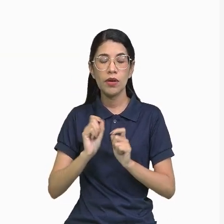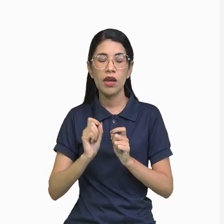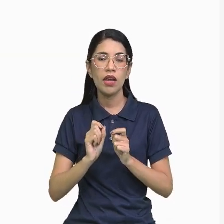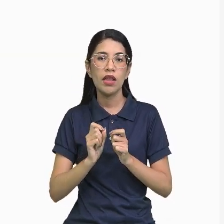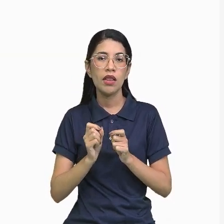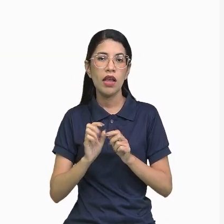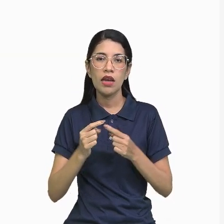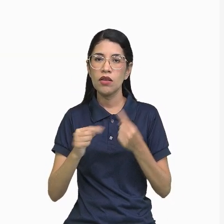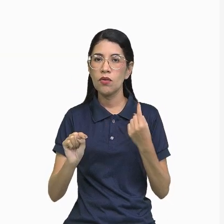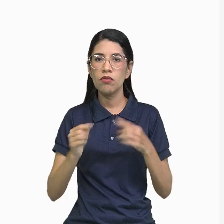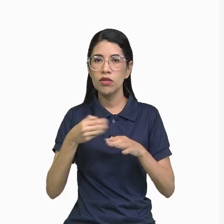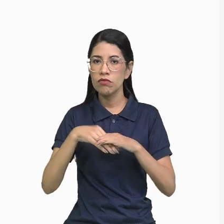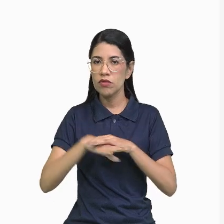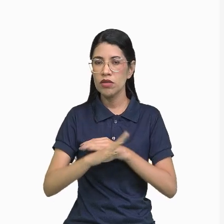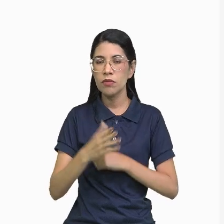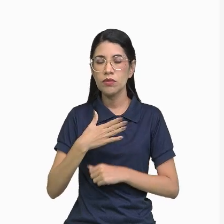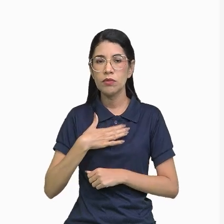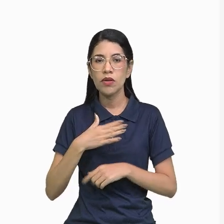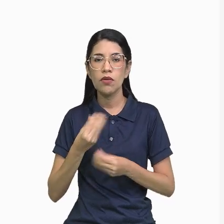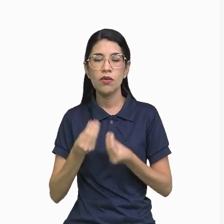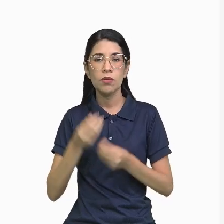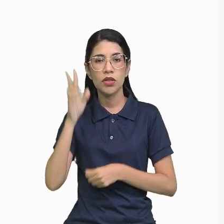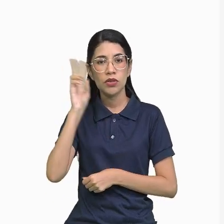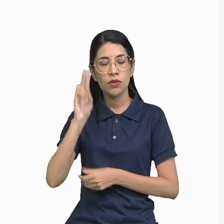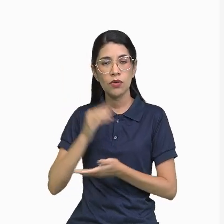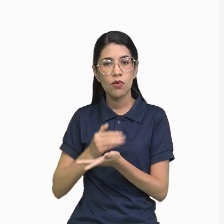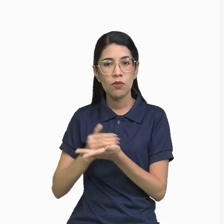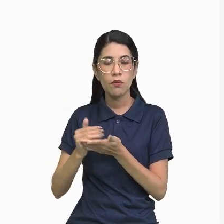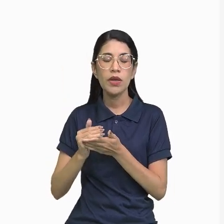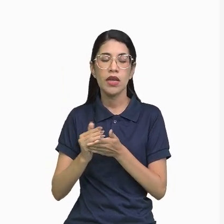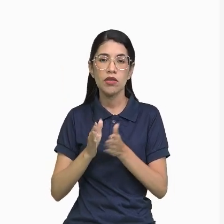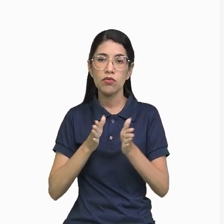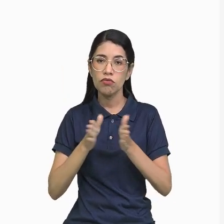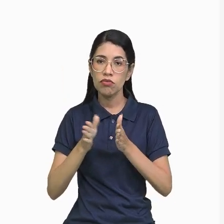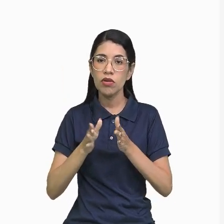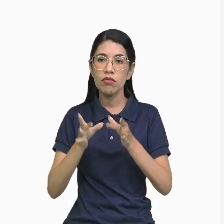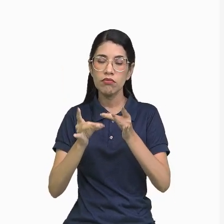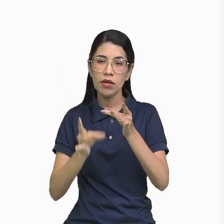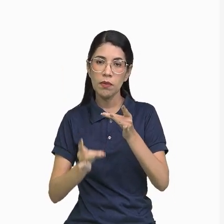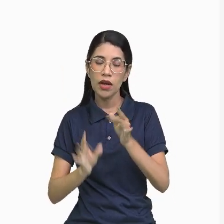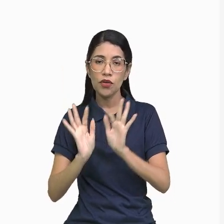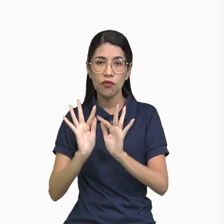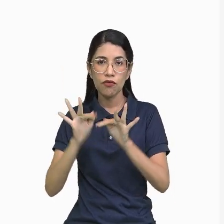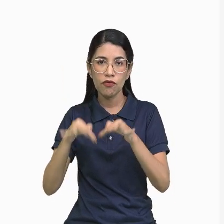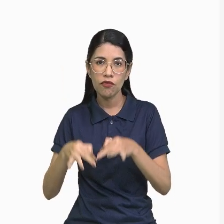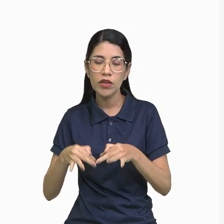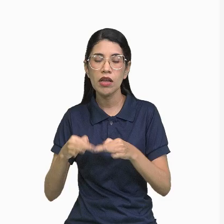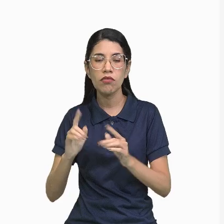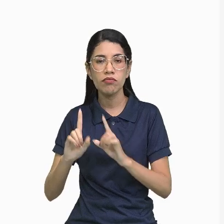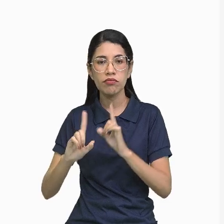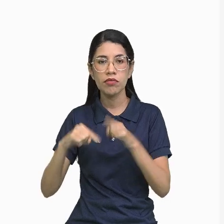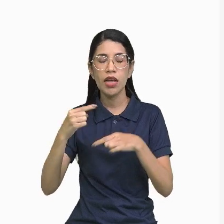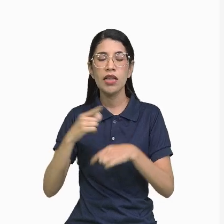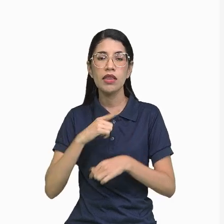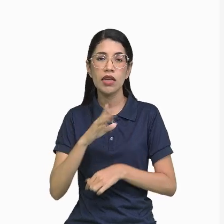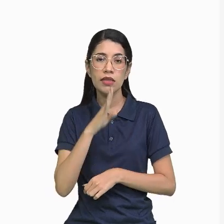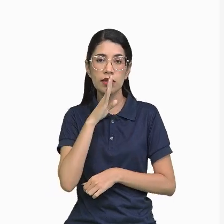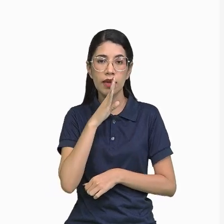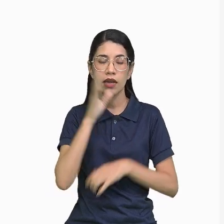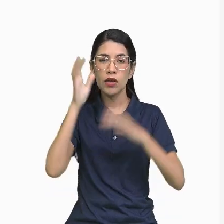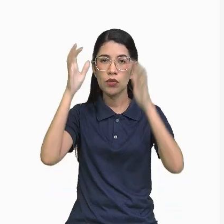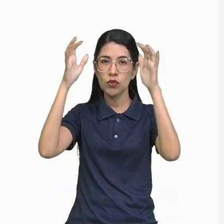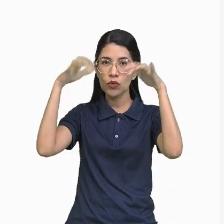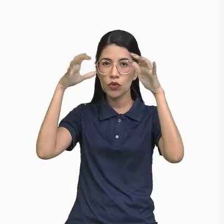meus hábitos uma história com começo, meio e grande finale, seguido de silêncio e chuva